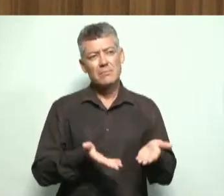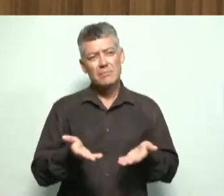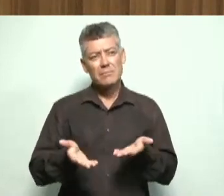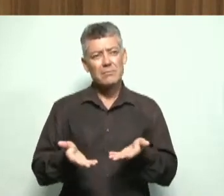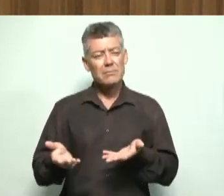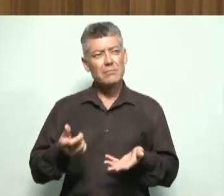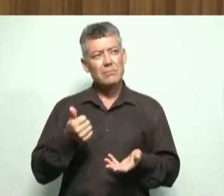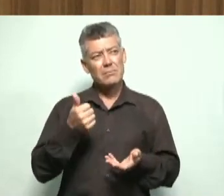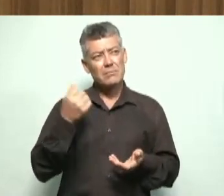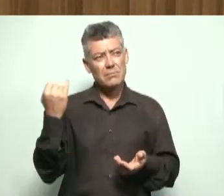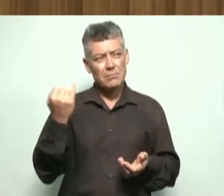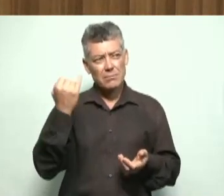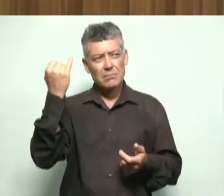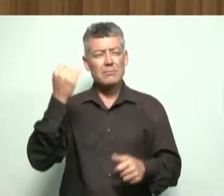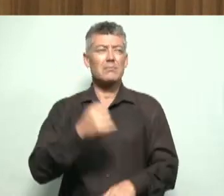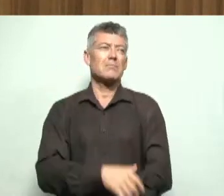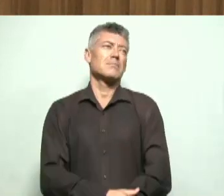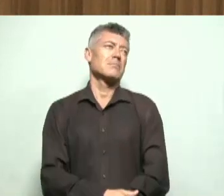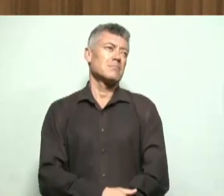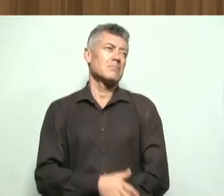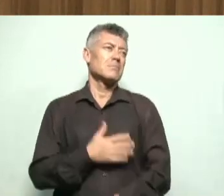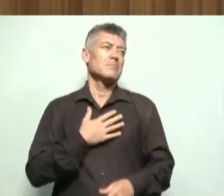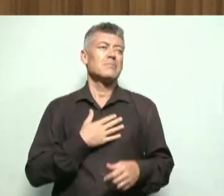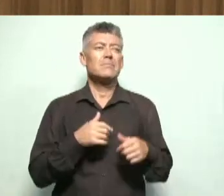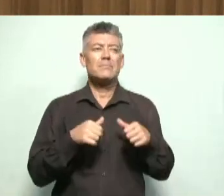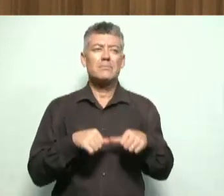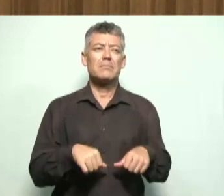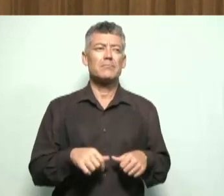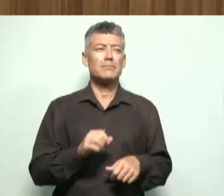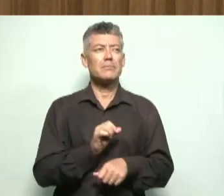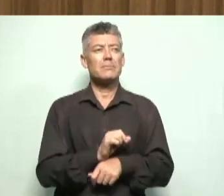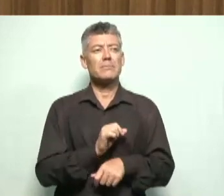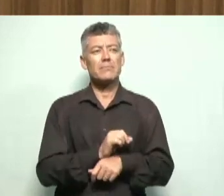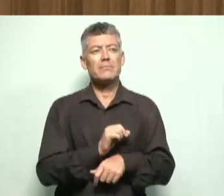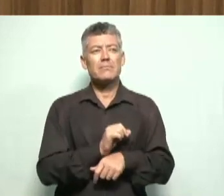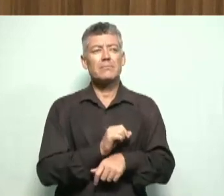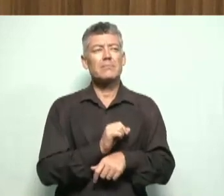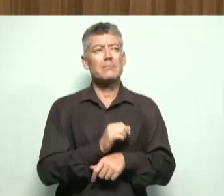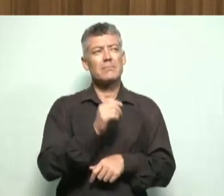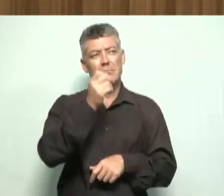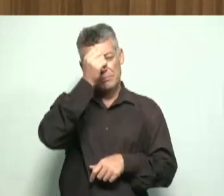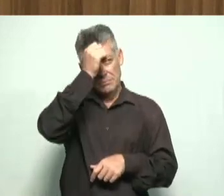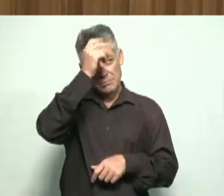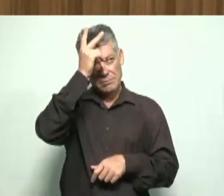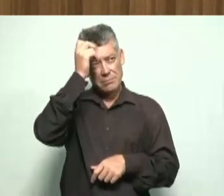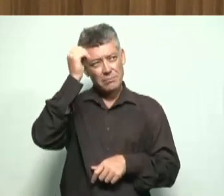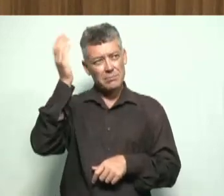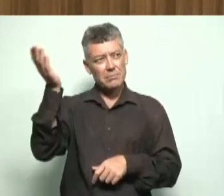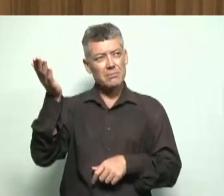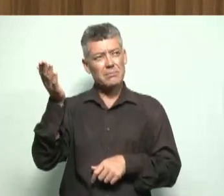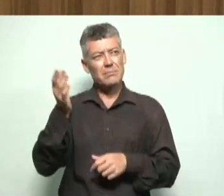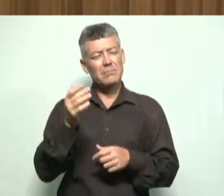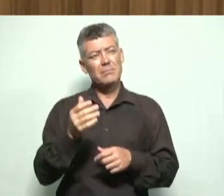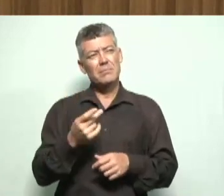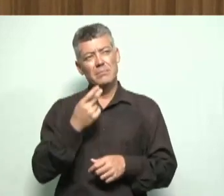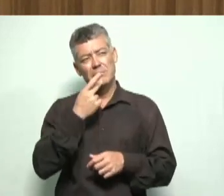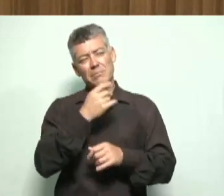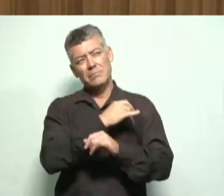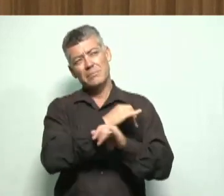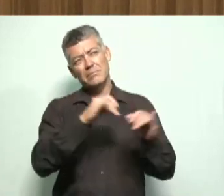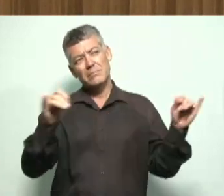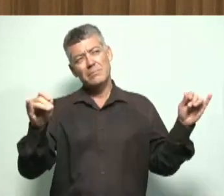vai ser muito importante. Então, nós estamos agora esperando a sanção do prefeito, tenho certeza que teremos essa sanção,